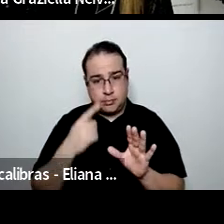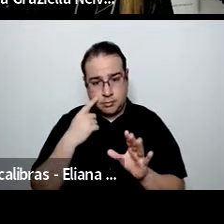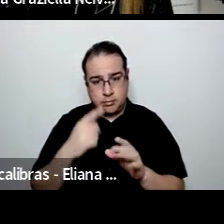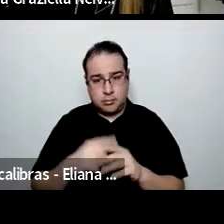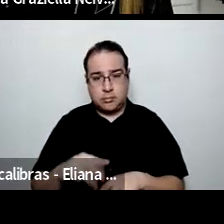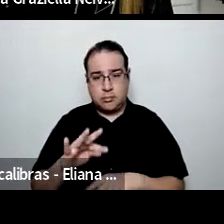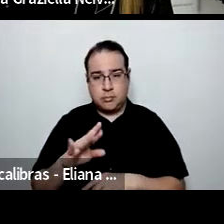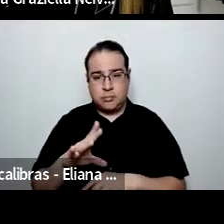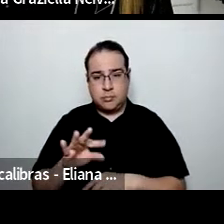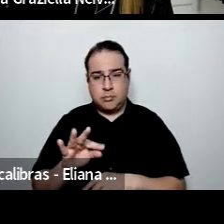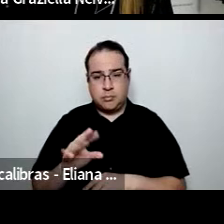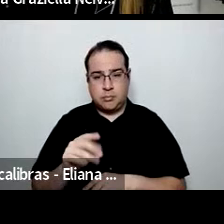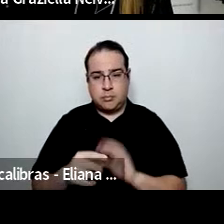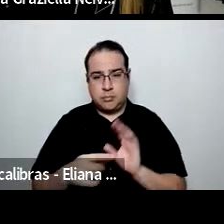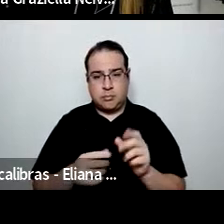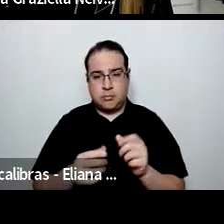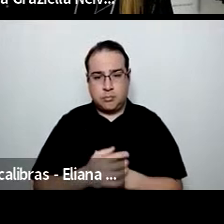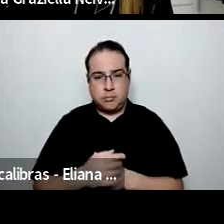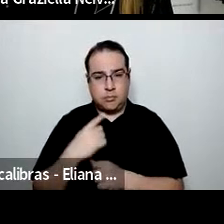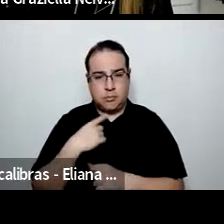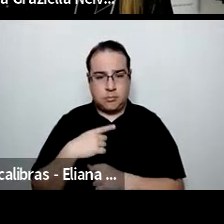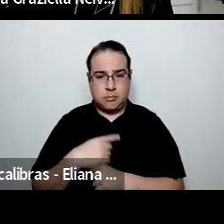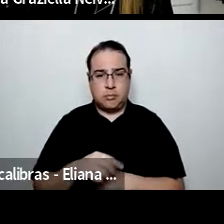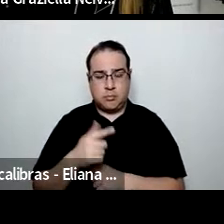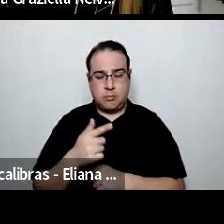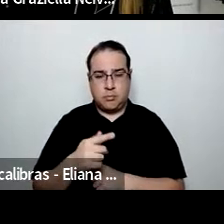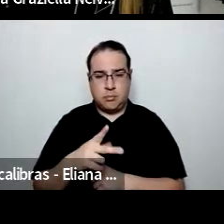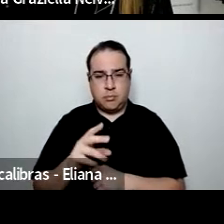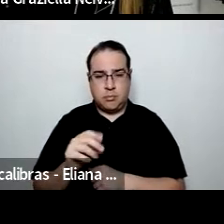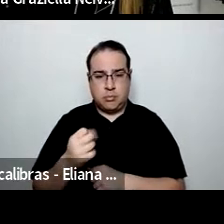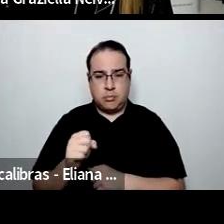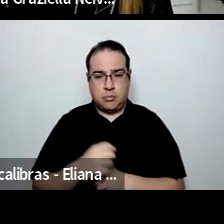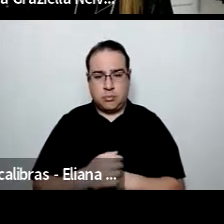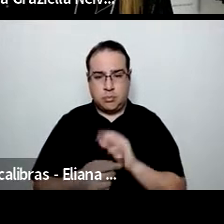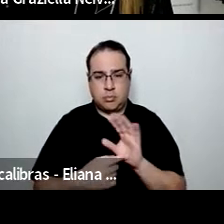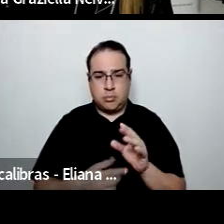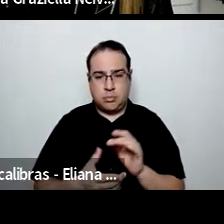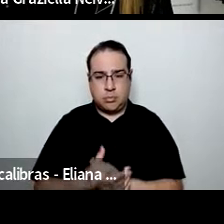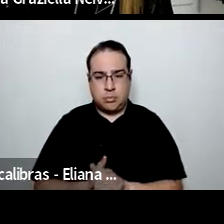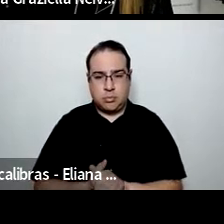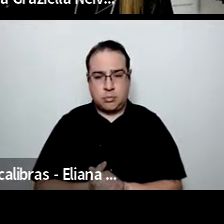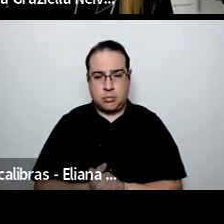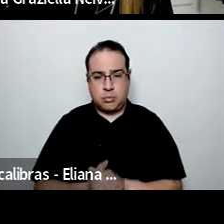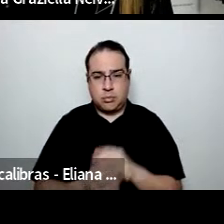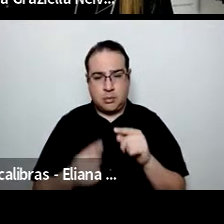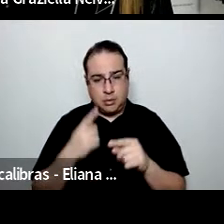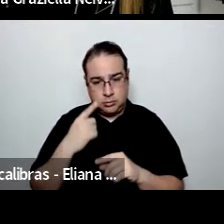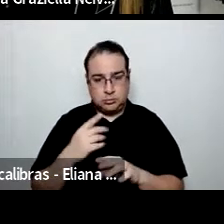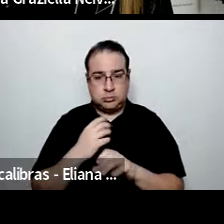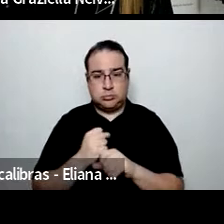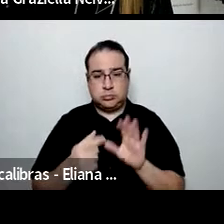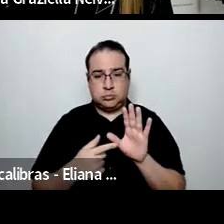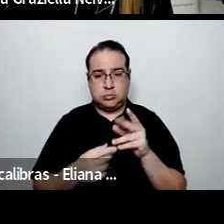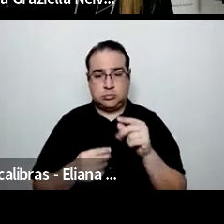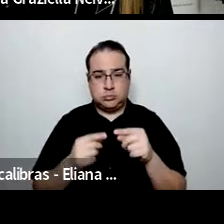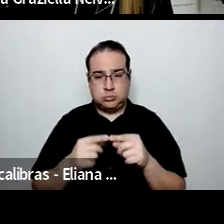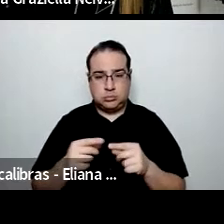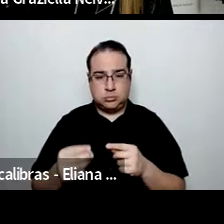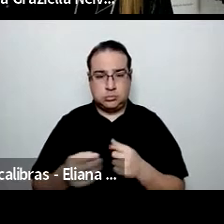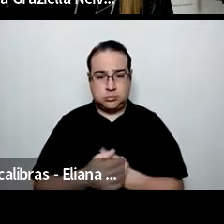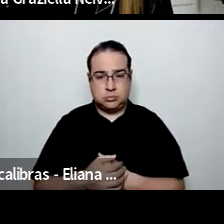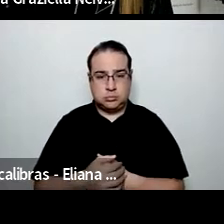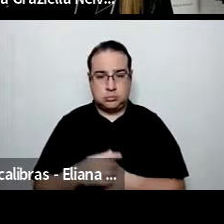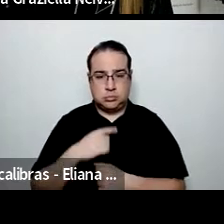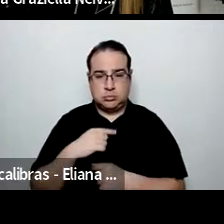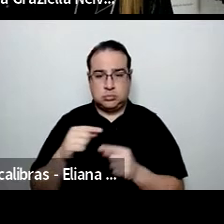pela candidata ficaram em 37 1778 reais os tomates extrapolamento do gasto com